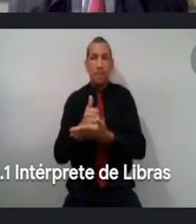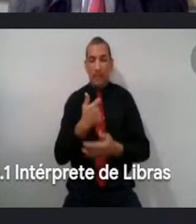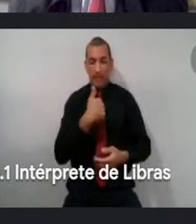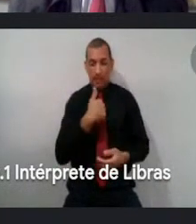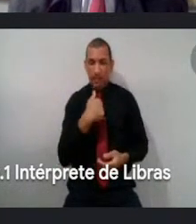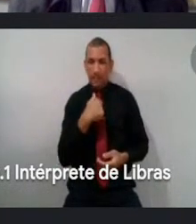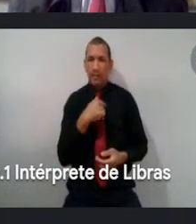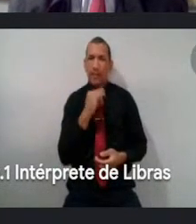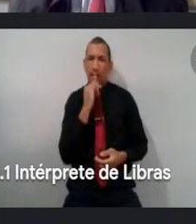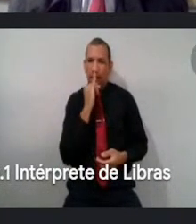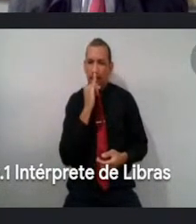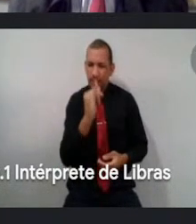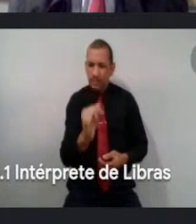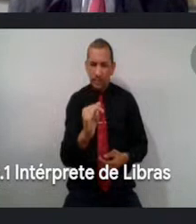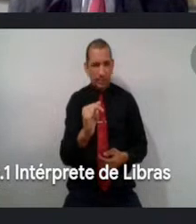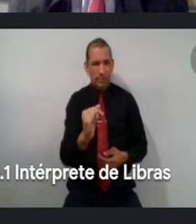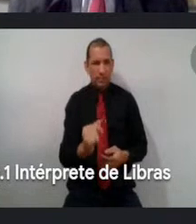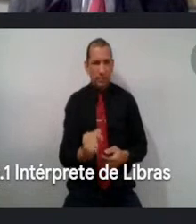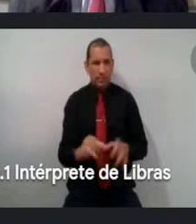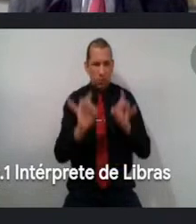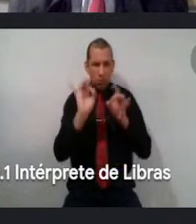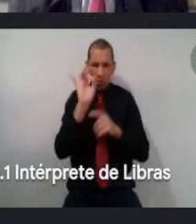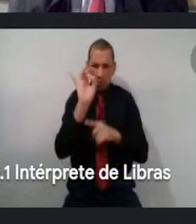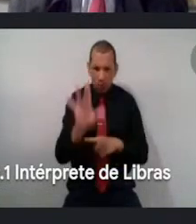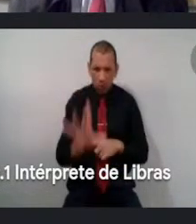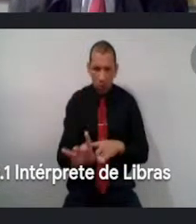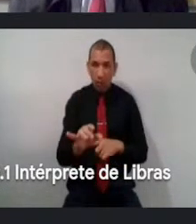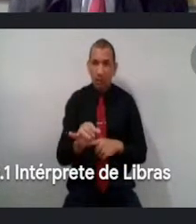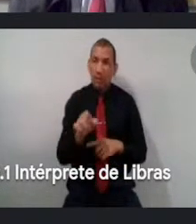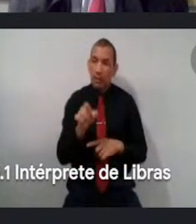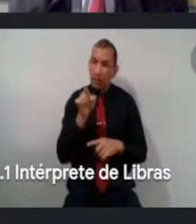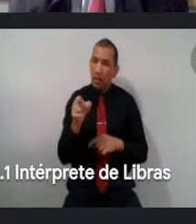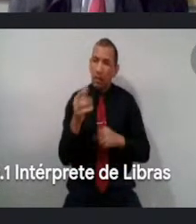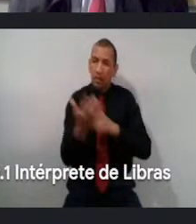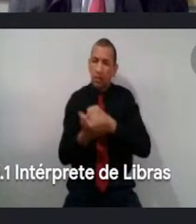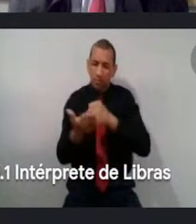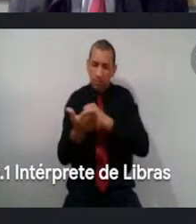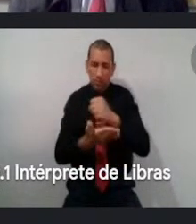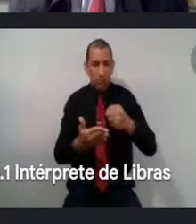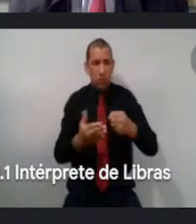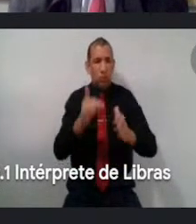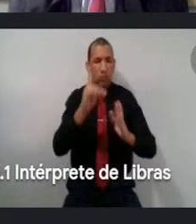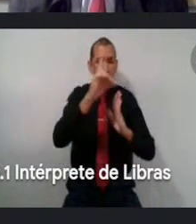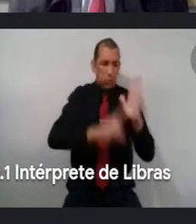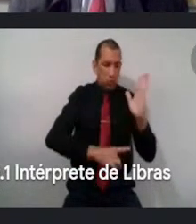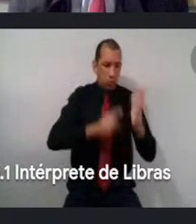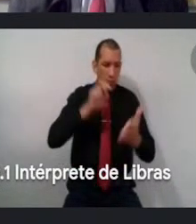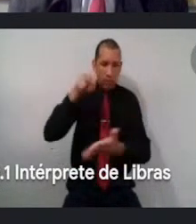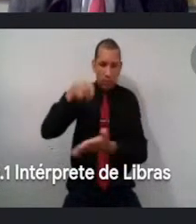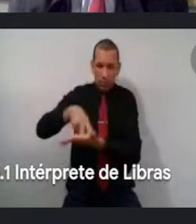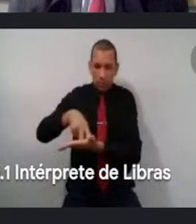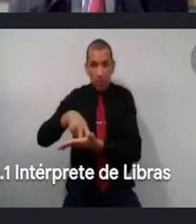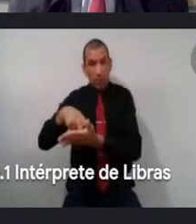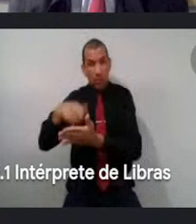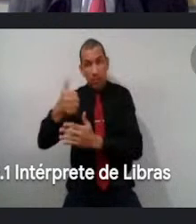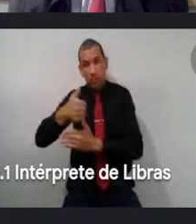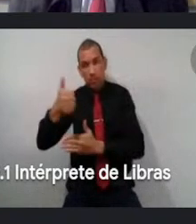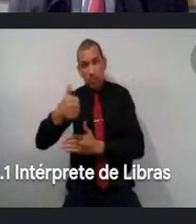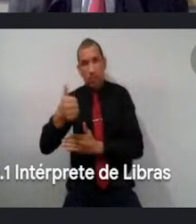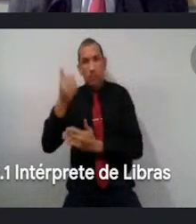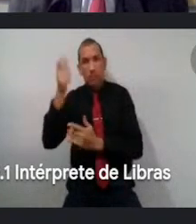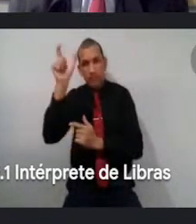ao meu ver por si e não é suficiente tá embasar o decreto condenatório em relação a primeira